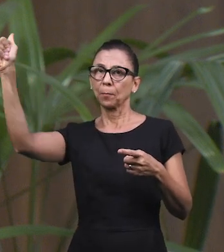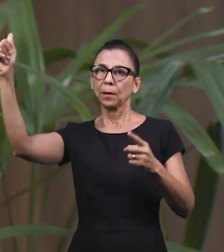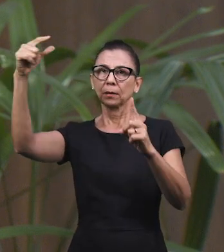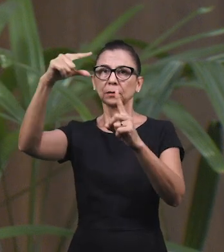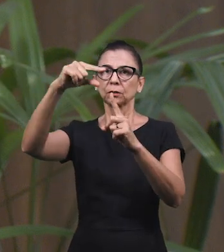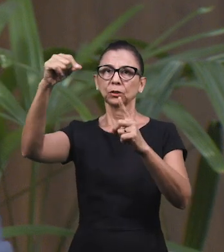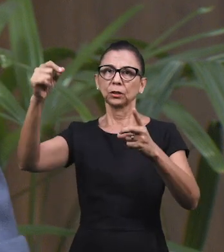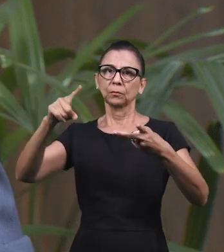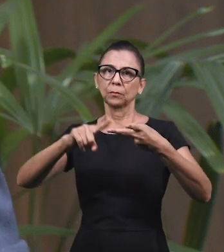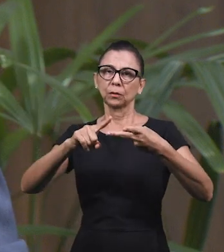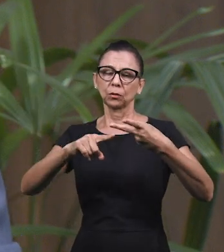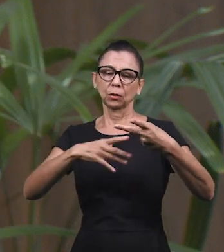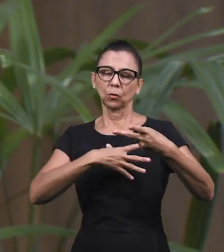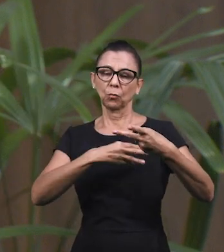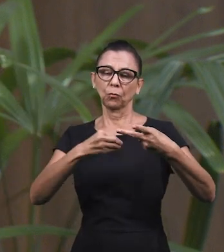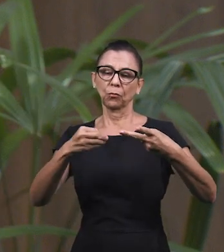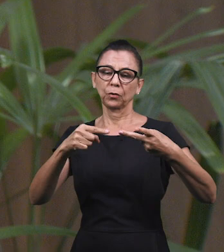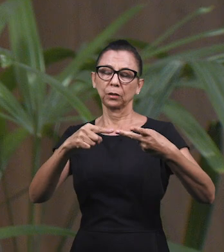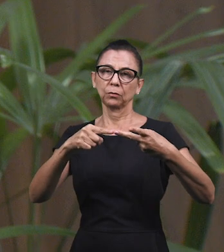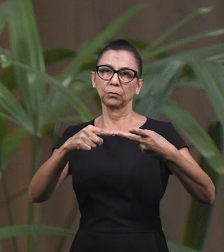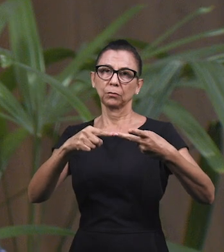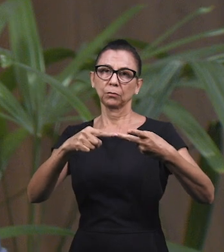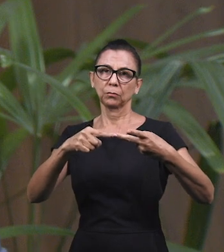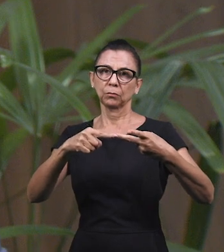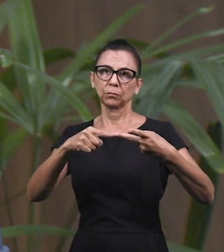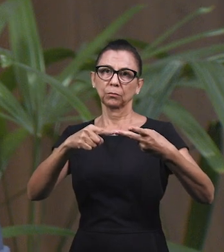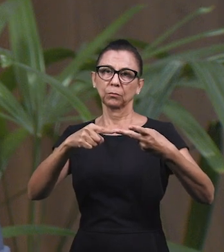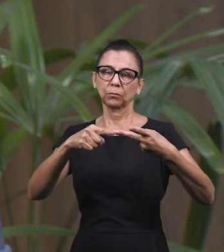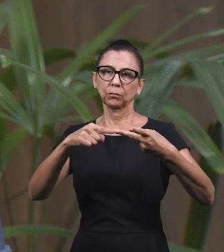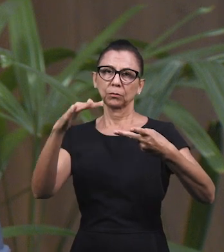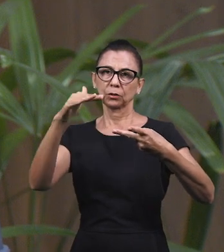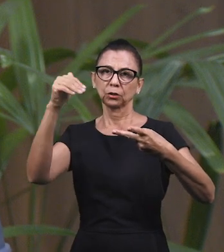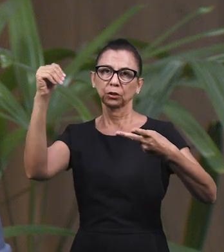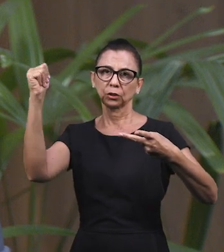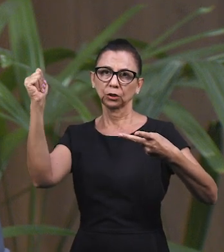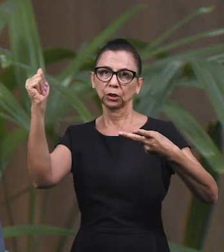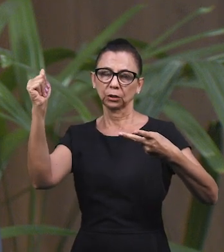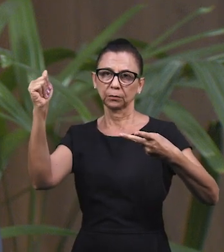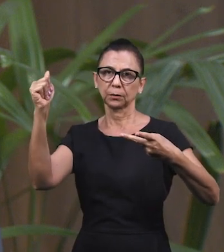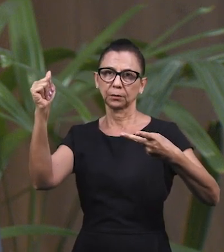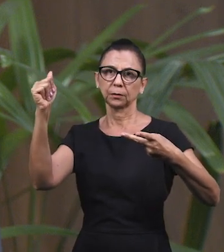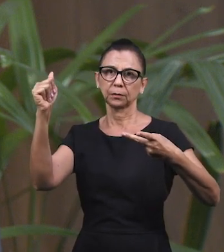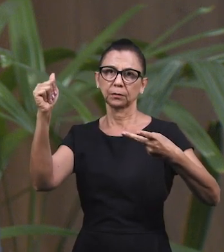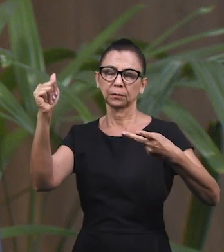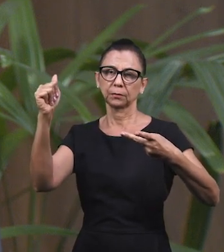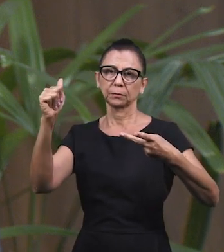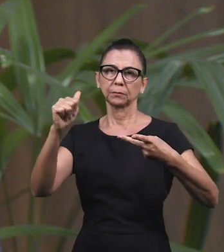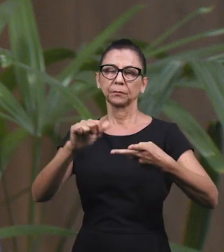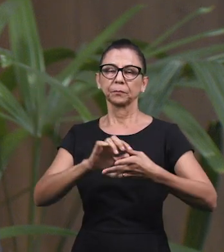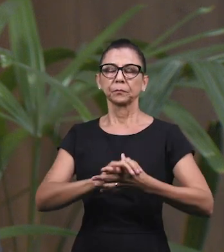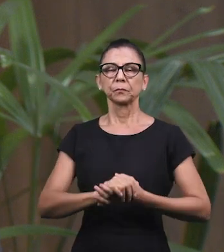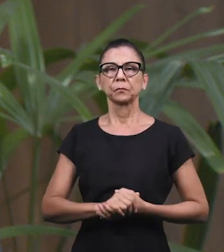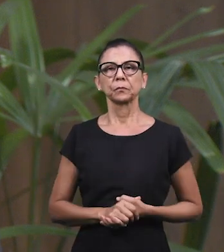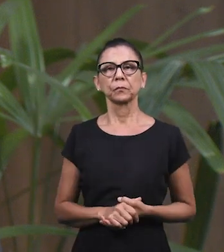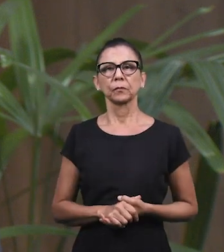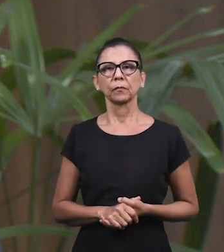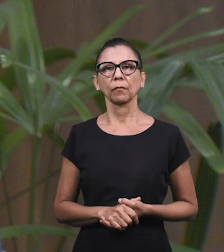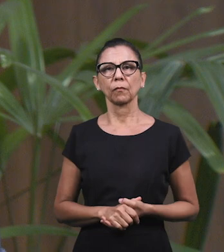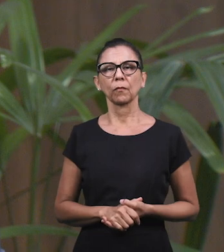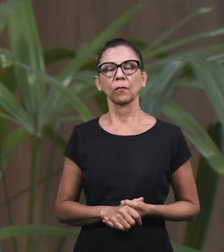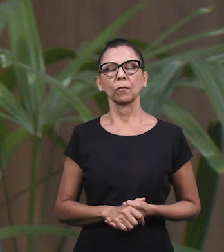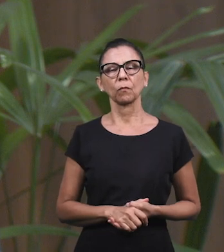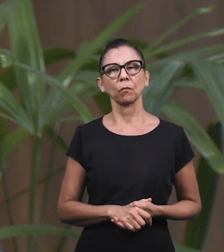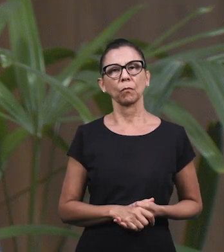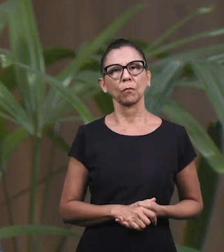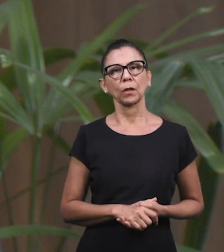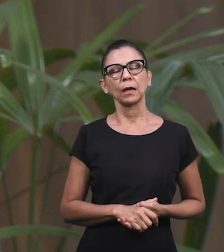ele pode ali, até então o homem não participou em nada, agora vem a participação do homem. Estou chamando. Não, mas uma vez